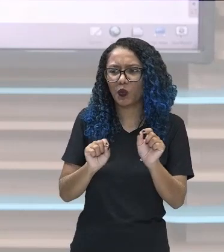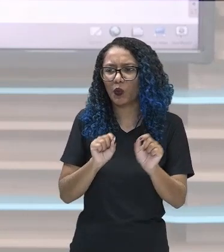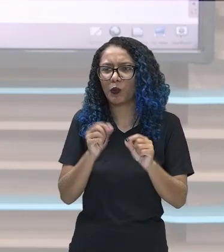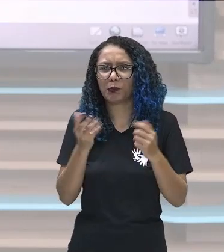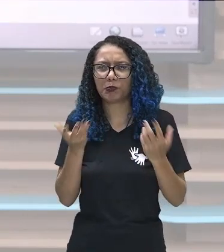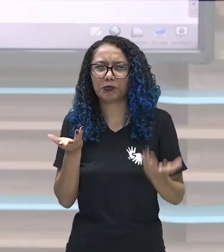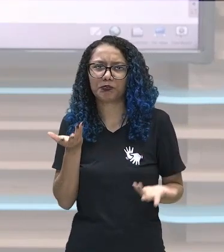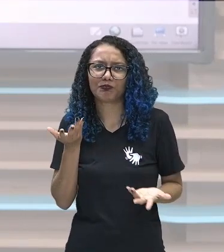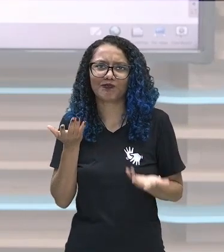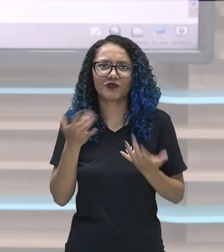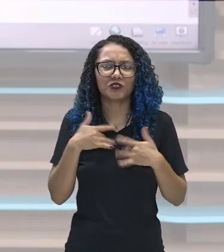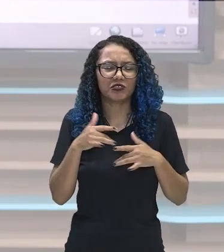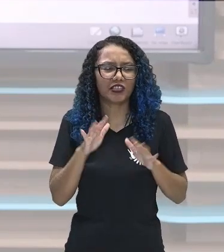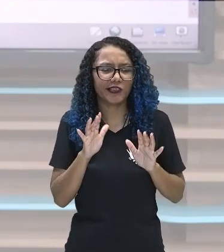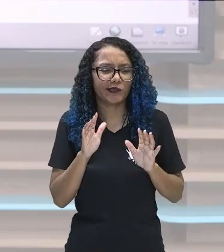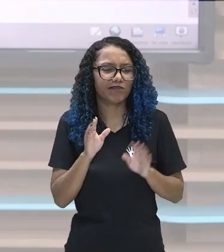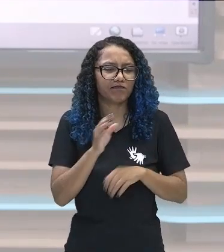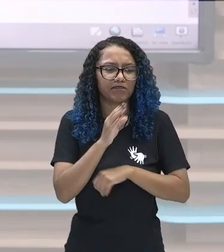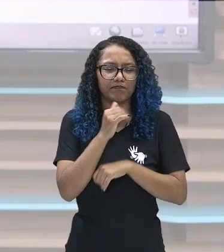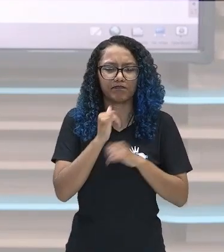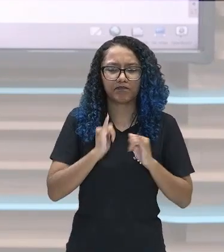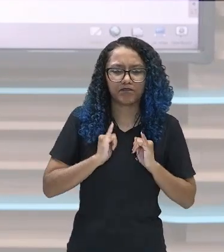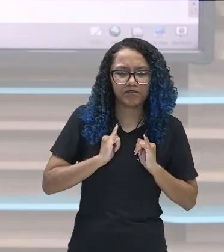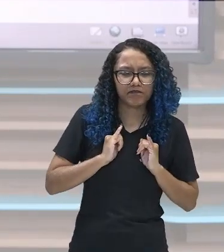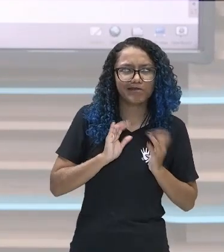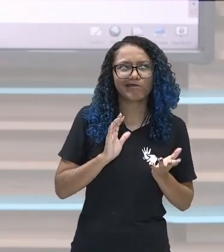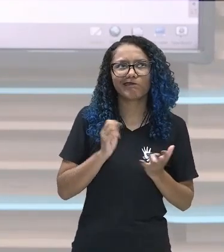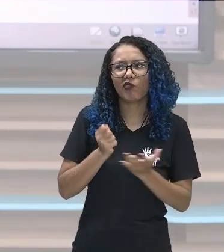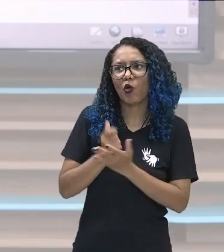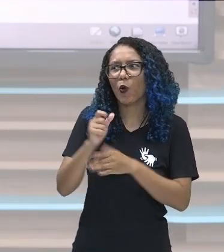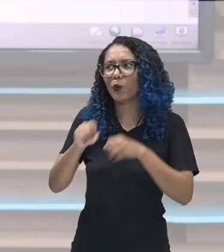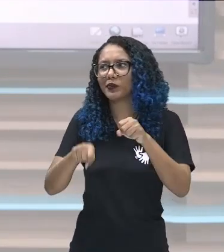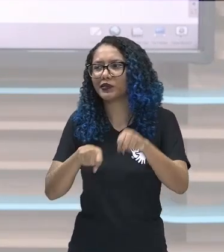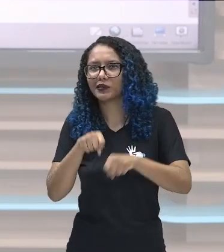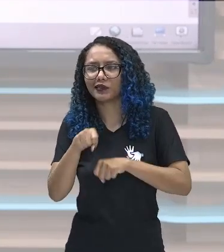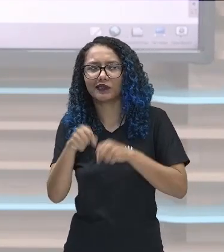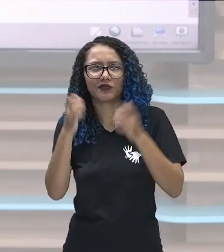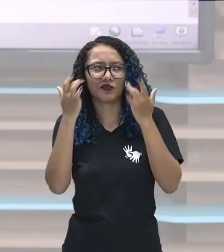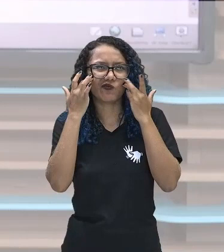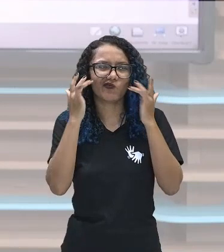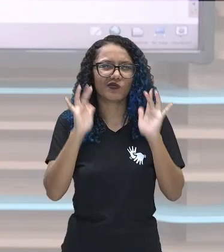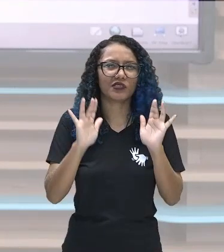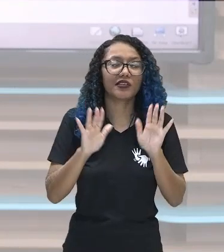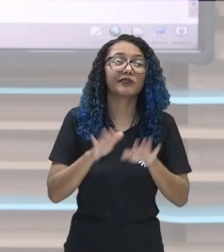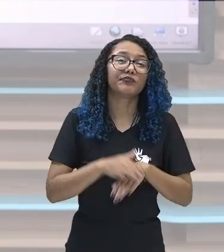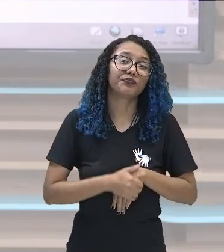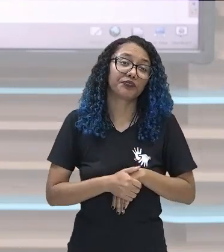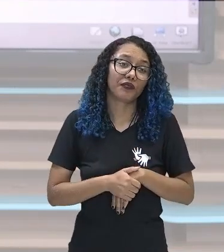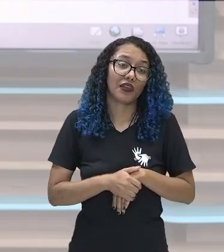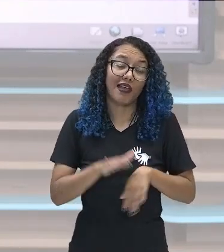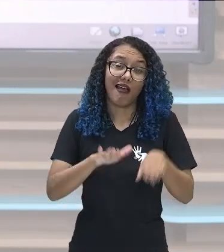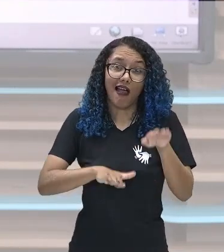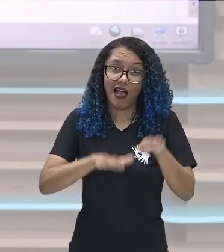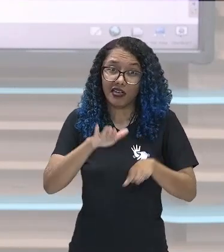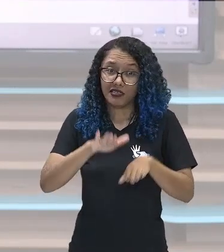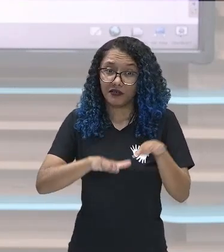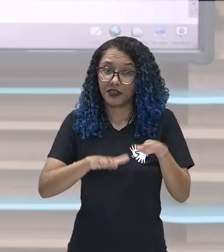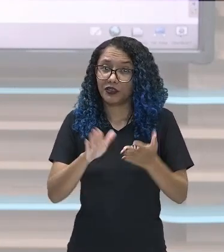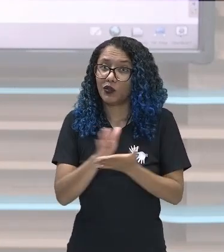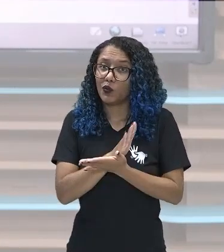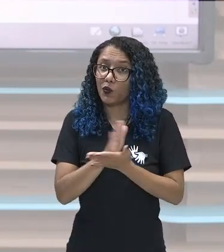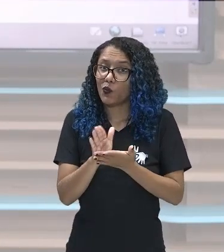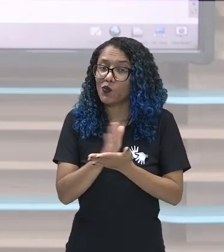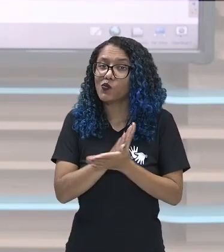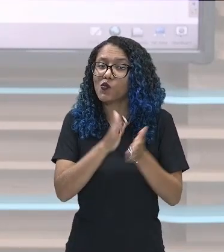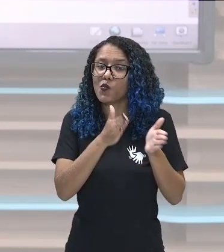não sei se fico aqui, né? Não sei se compro uma bicicleta, não tem esse ditado? Pois é, a gente às vezes, em alguns momentos da vida